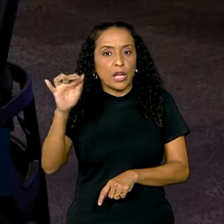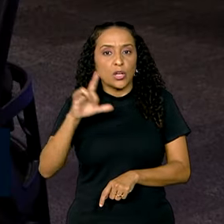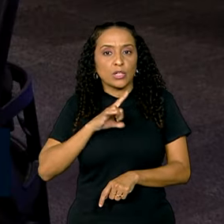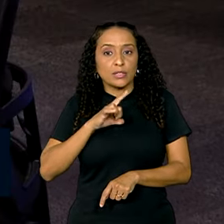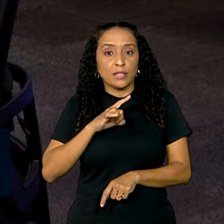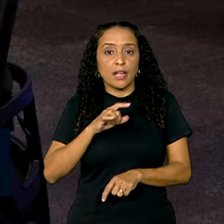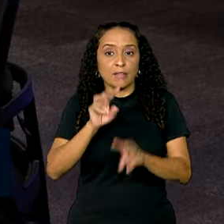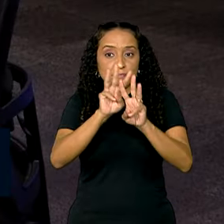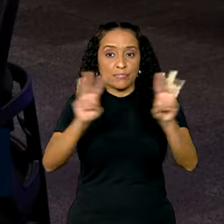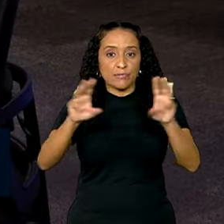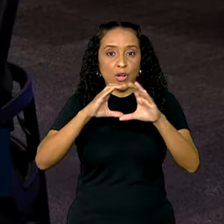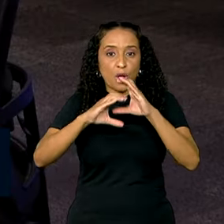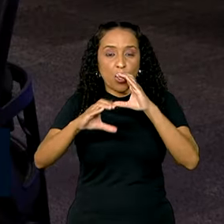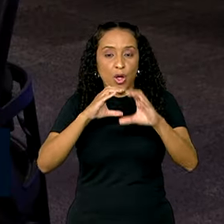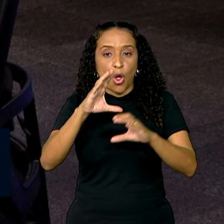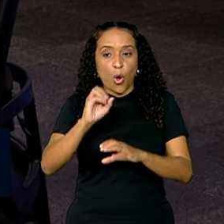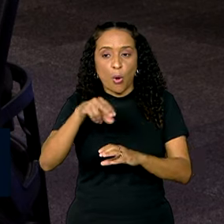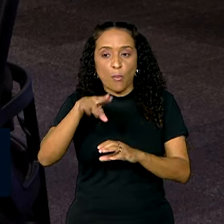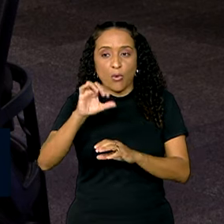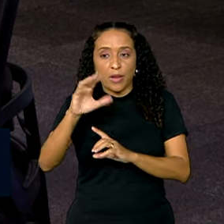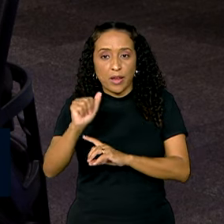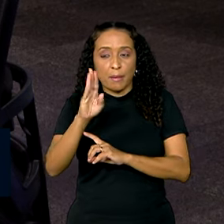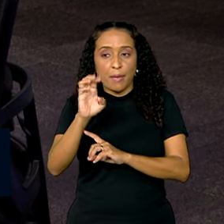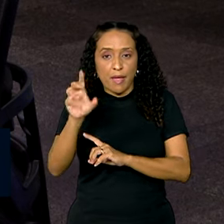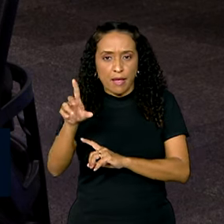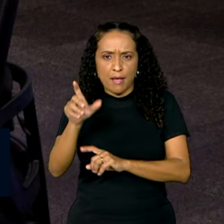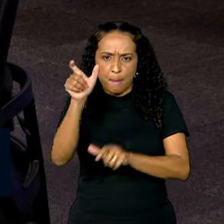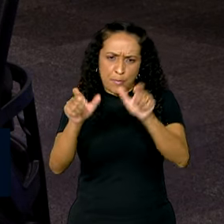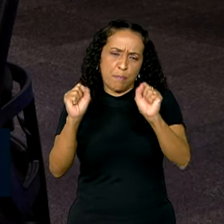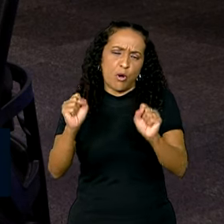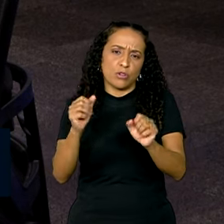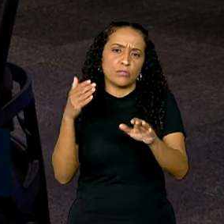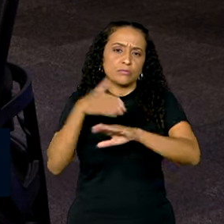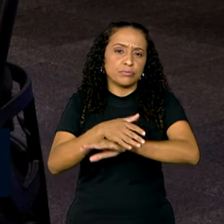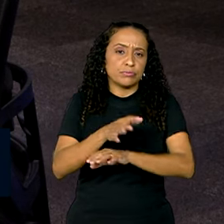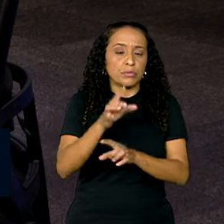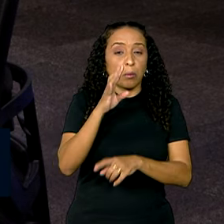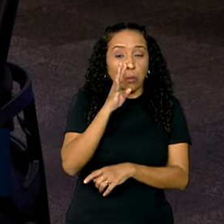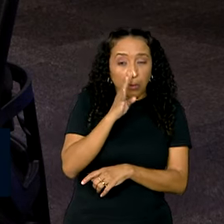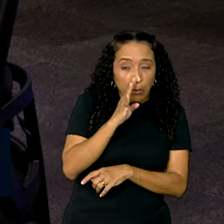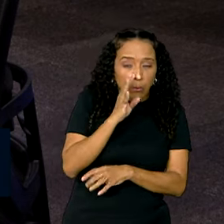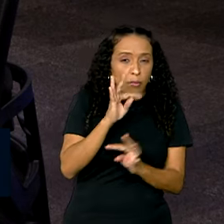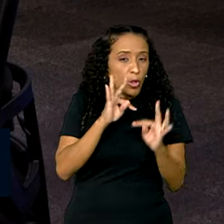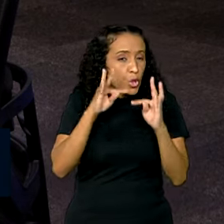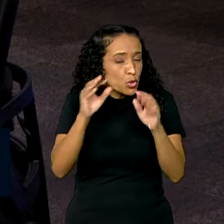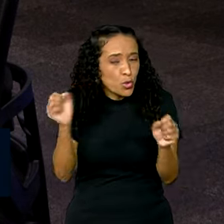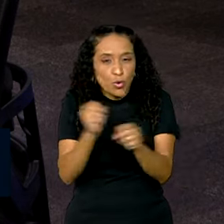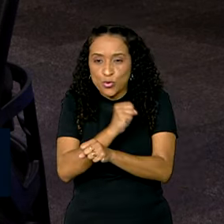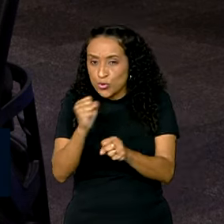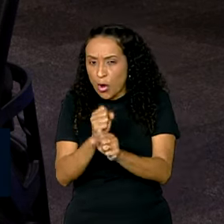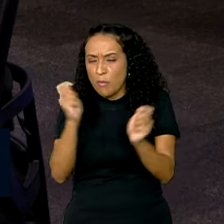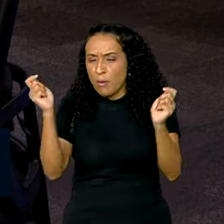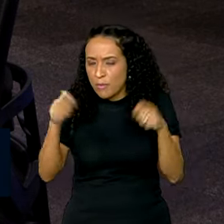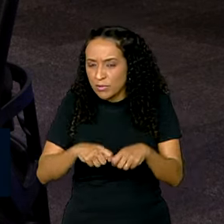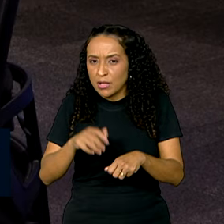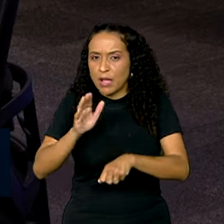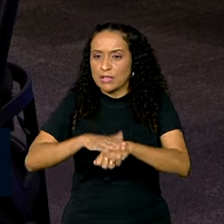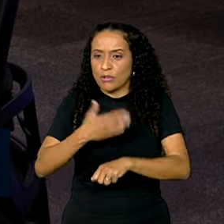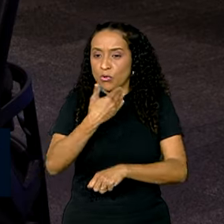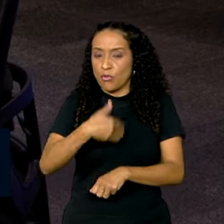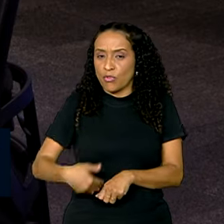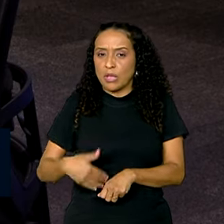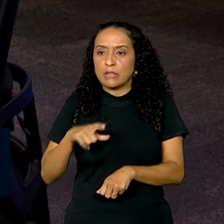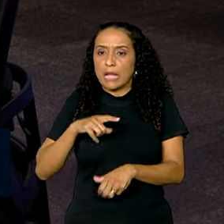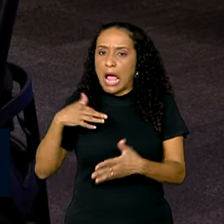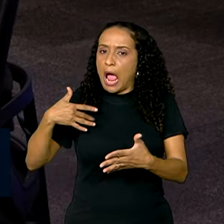comunica BR né que o cidadão pode olhar lá não só as obras de educação mas todas as obras e e ações de governo que